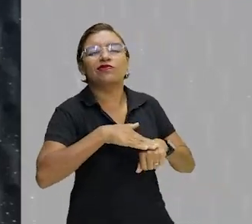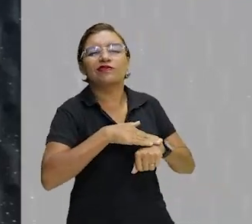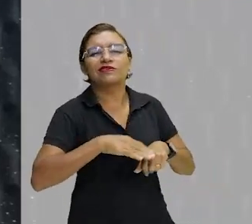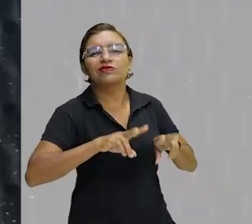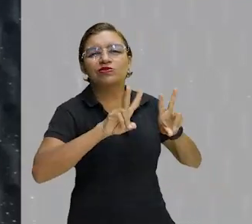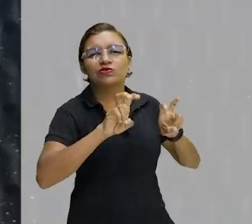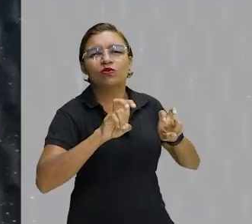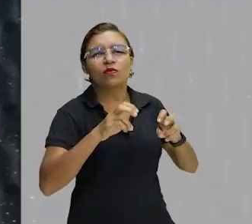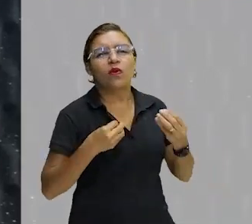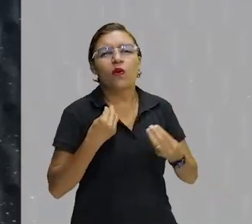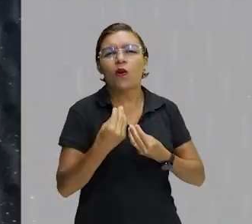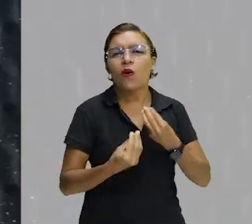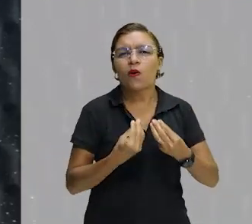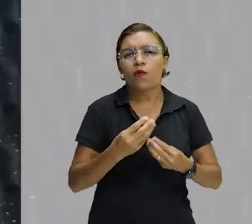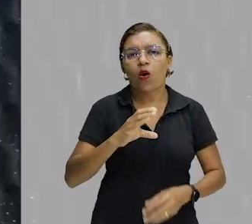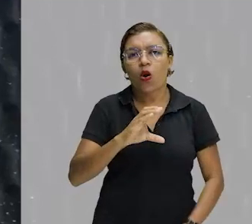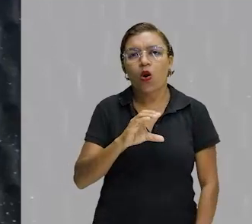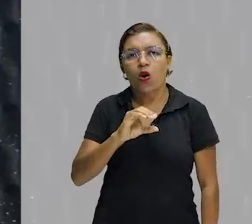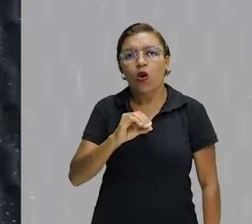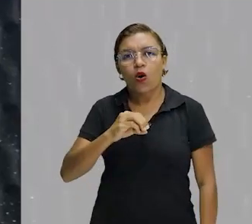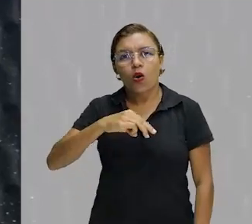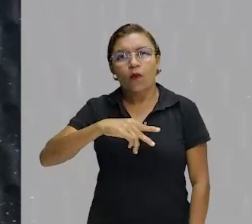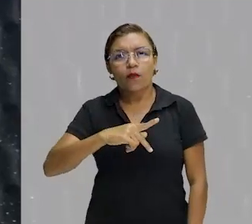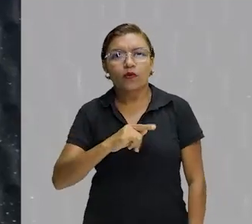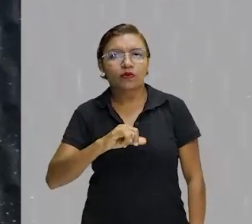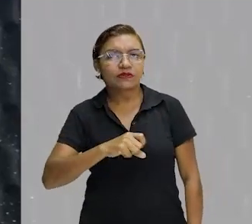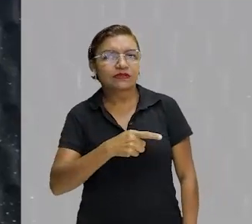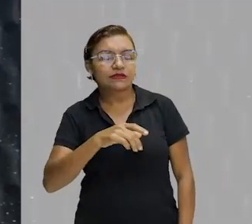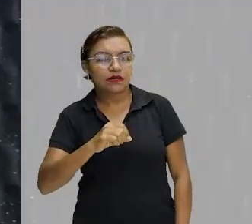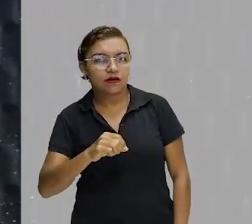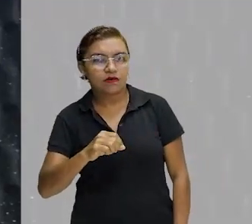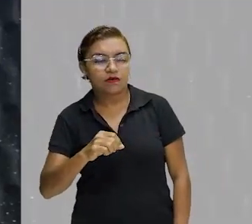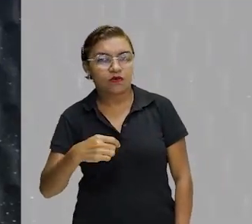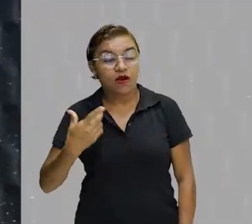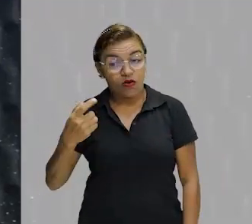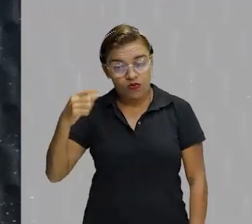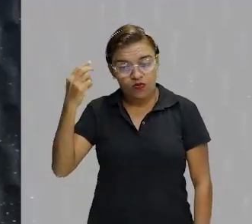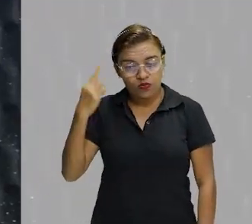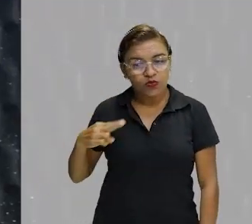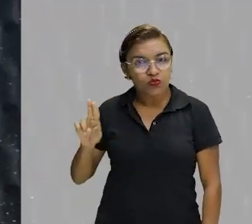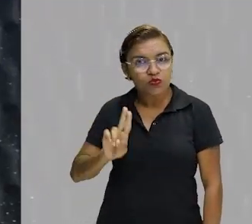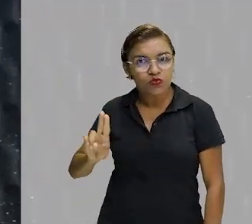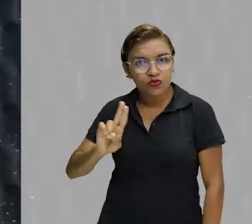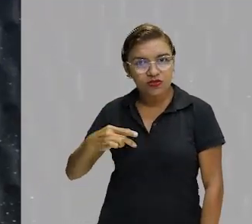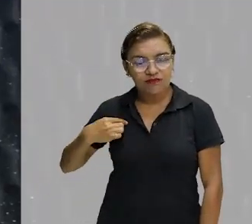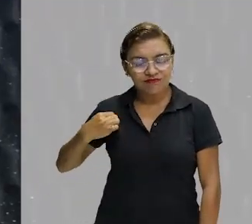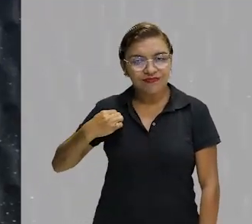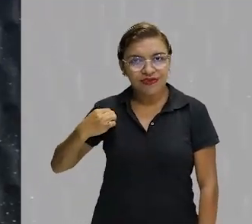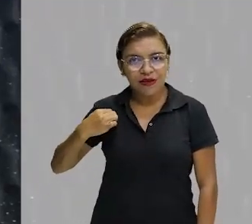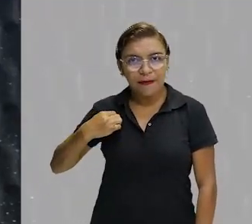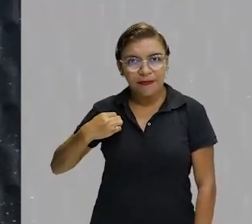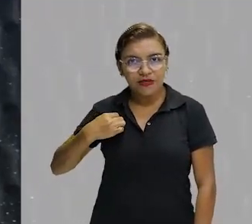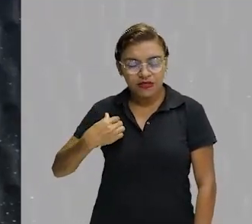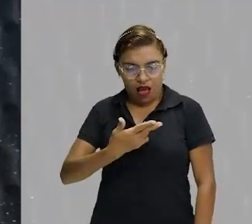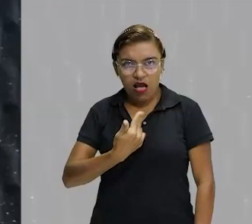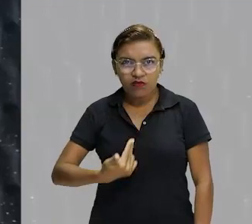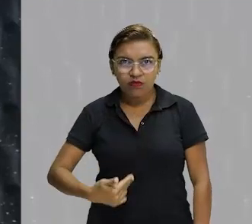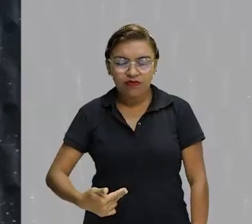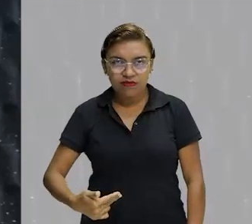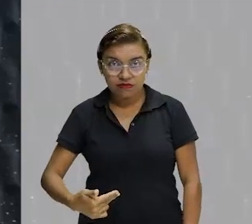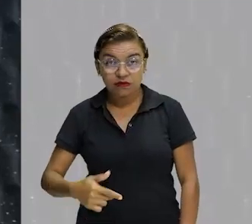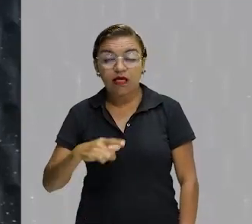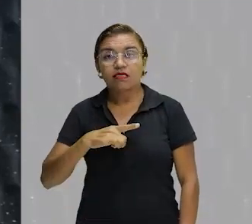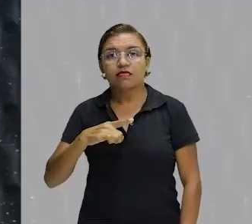sobre a questão de composição visual. Eu vim com uma camisa bem chamativa hoje, acho que alguns de vocês conhecem o personagem, e o interessante é você perceber